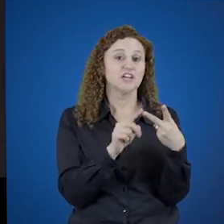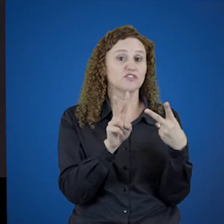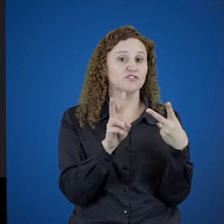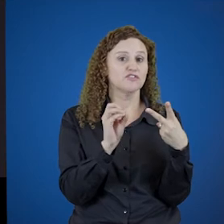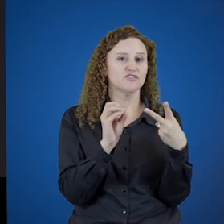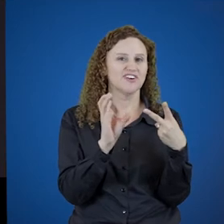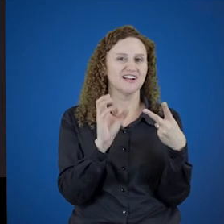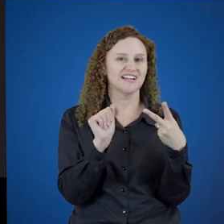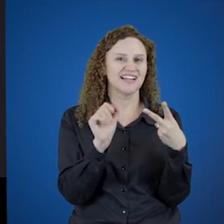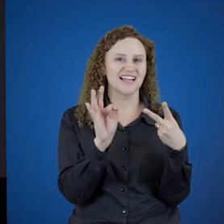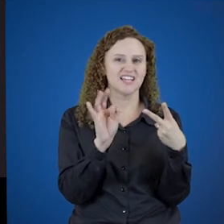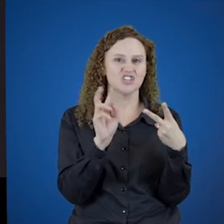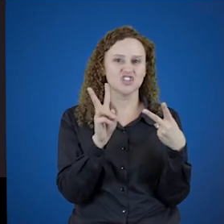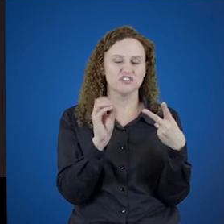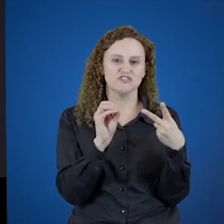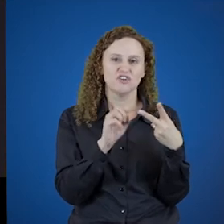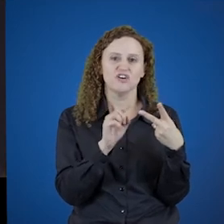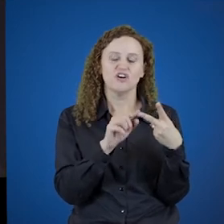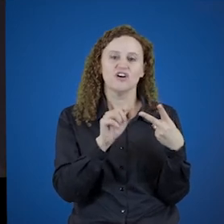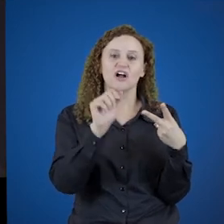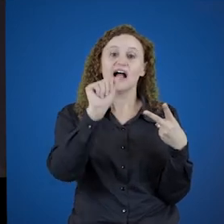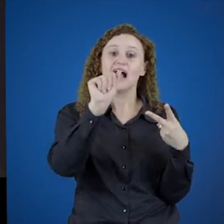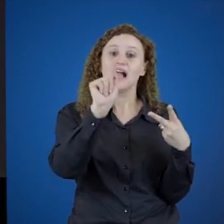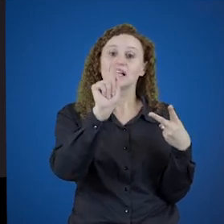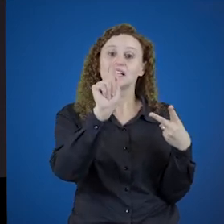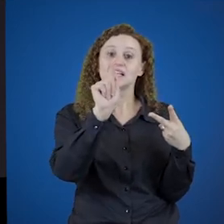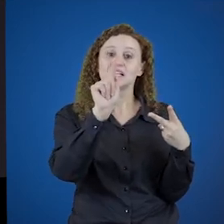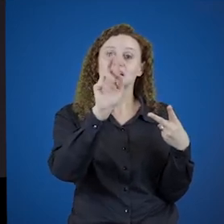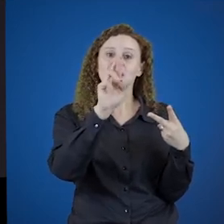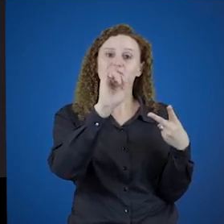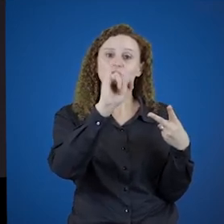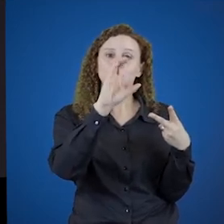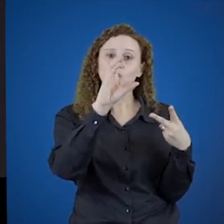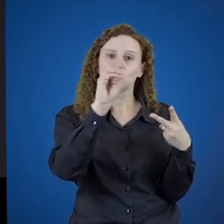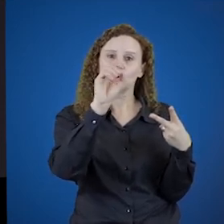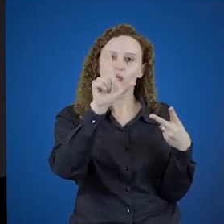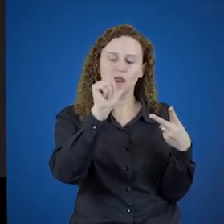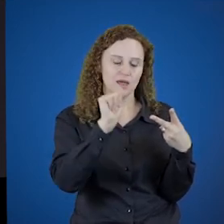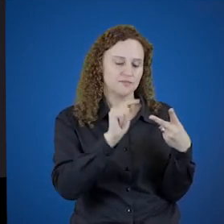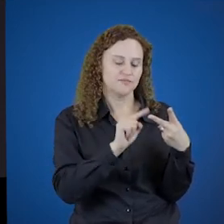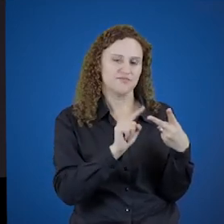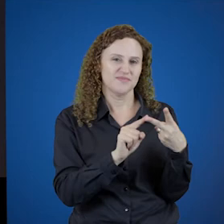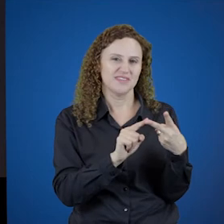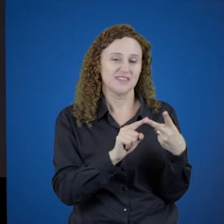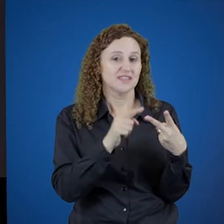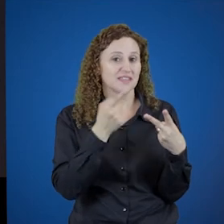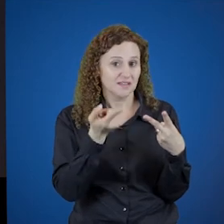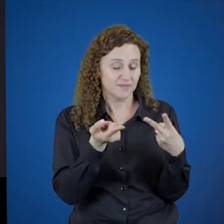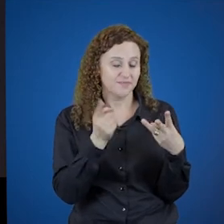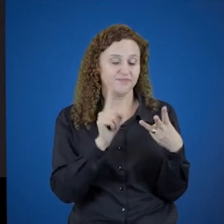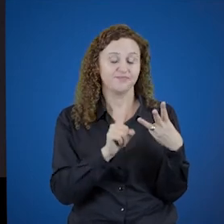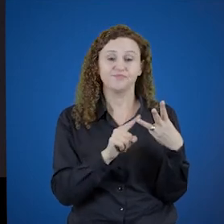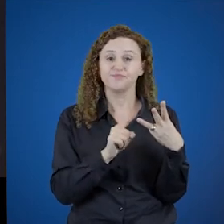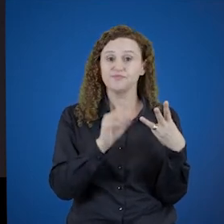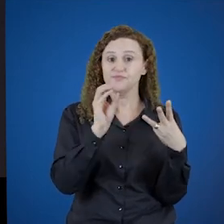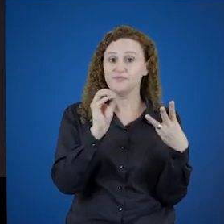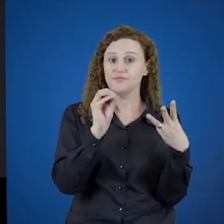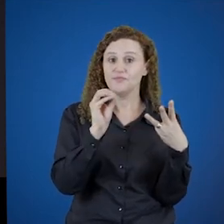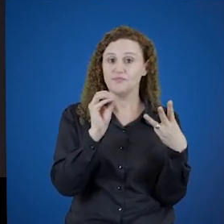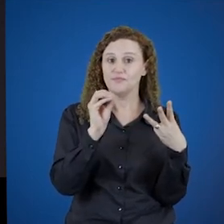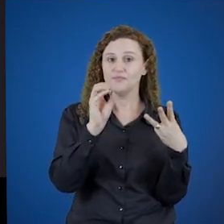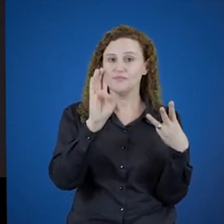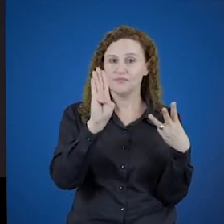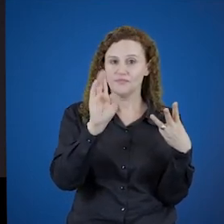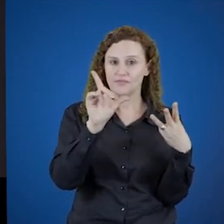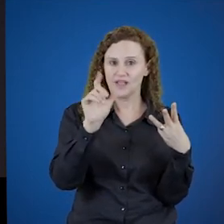no vocativo ficaria agrícola cedo lix cedo lhe